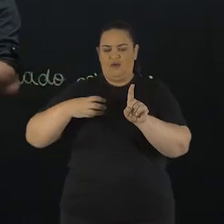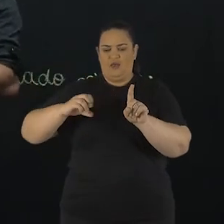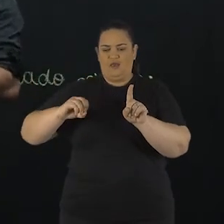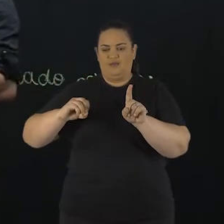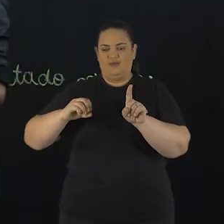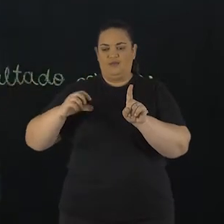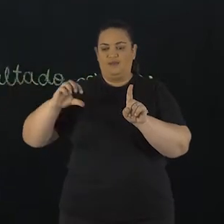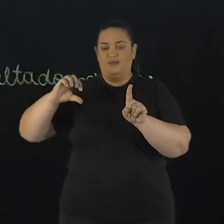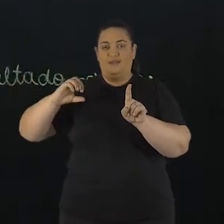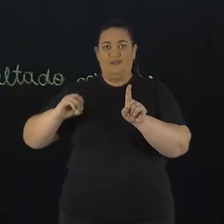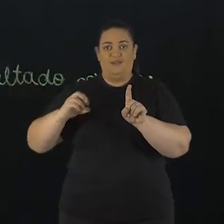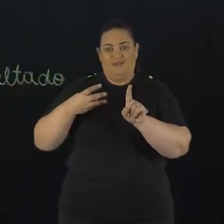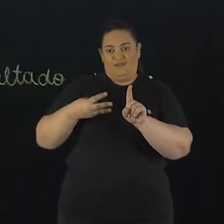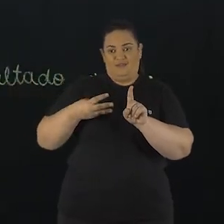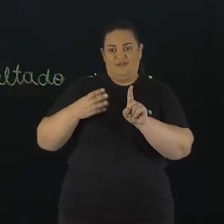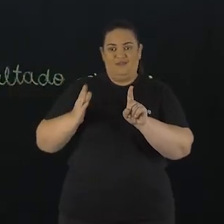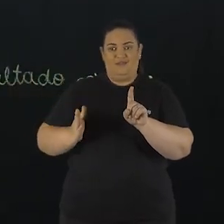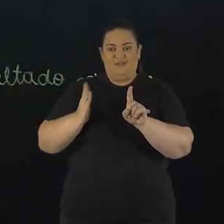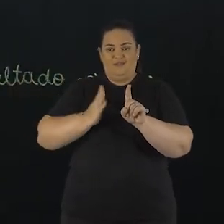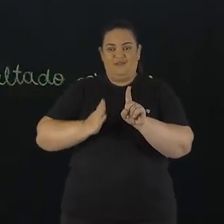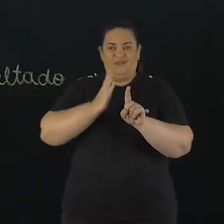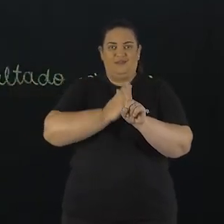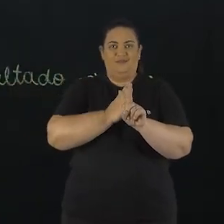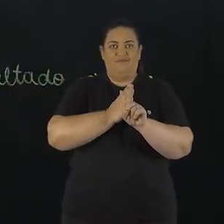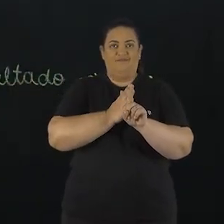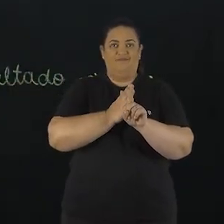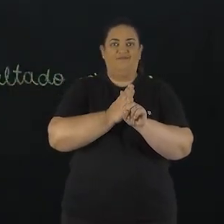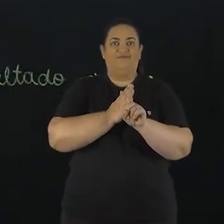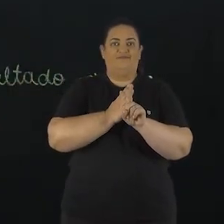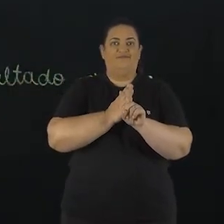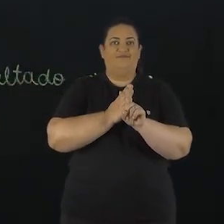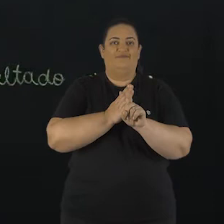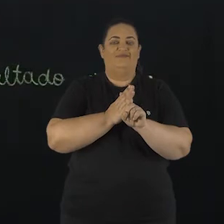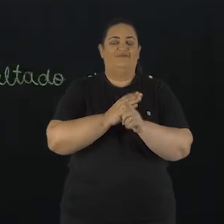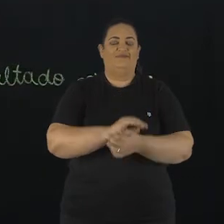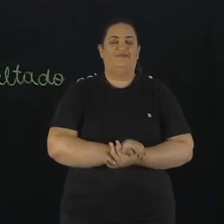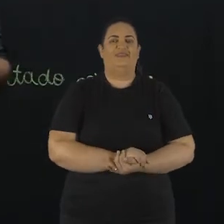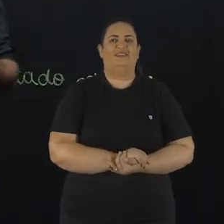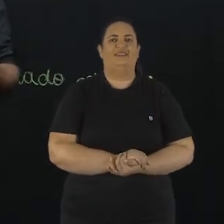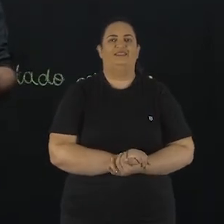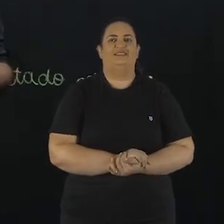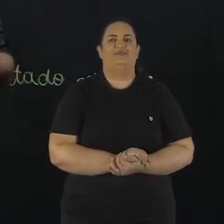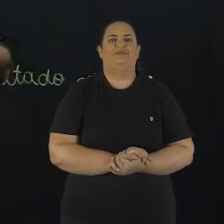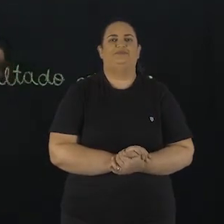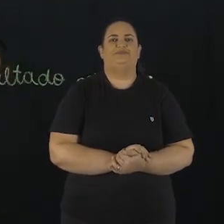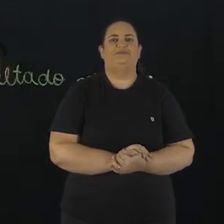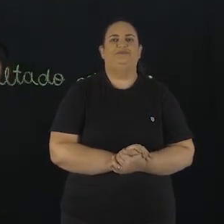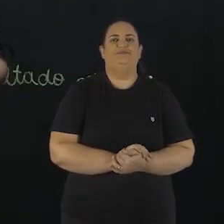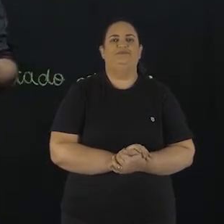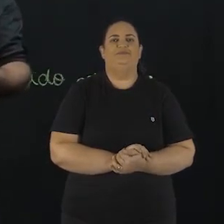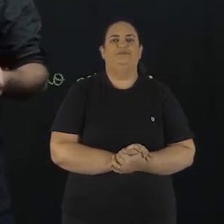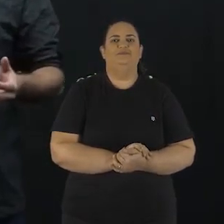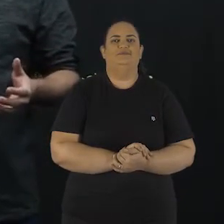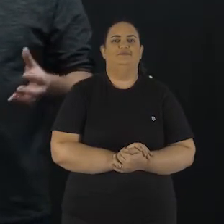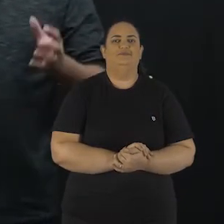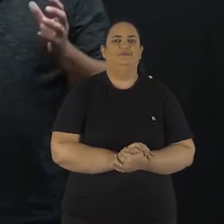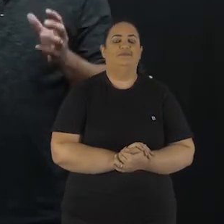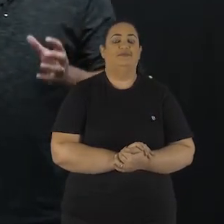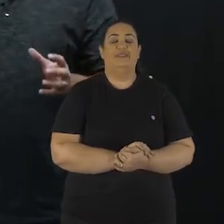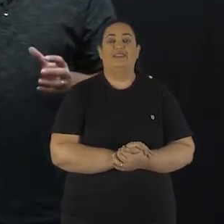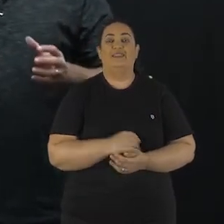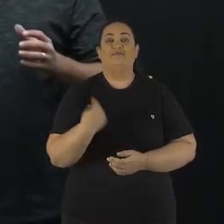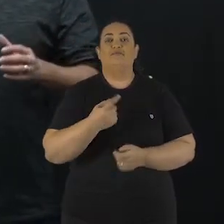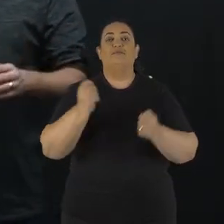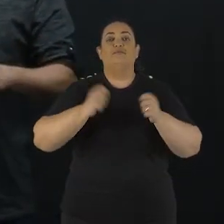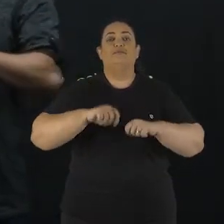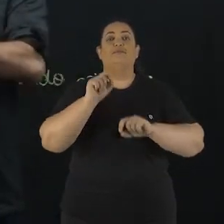decimais. Logo então, se esse possui duas casas decimais e esse valor também possui duas casas decimais,